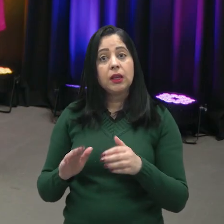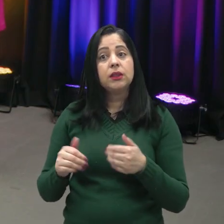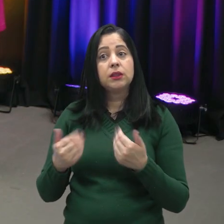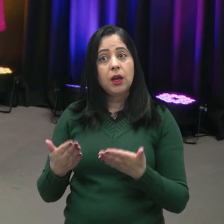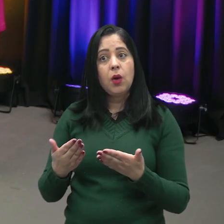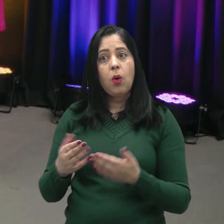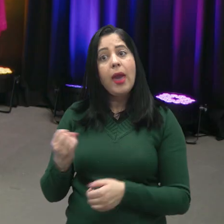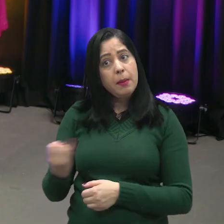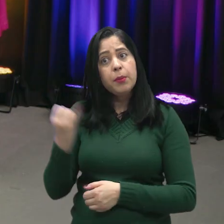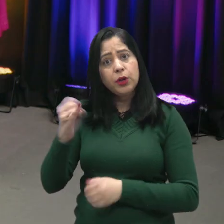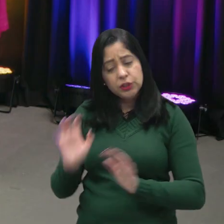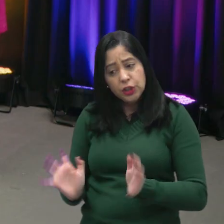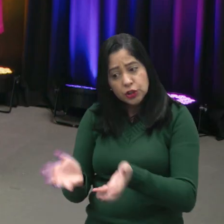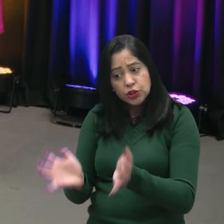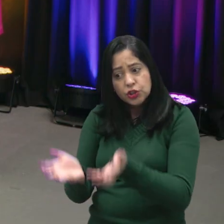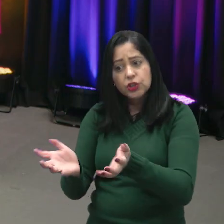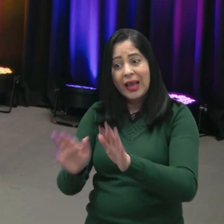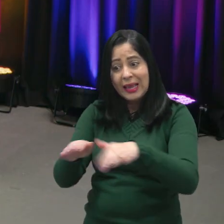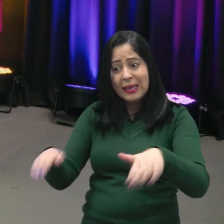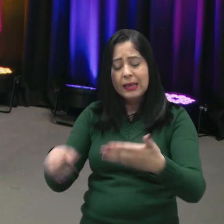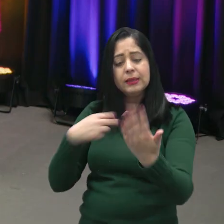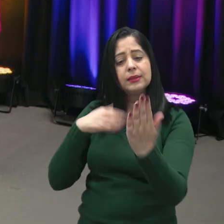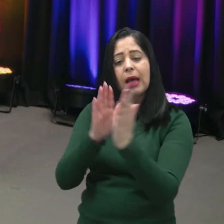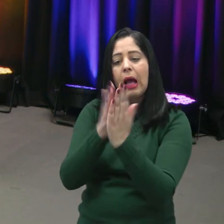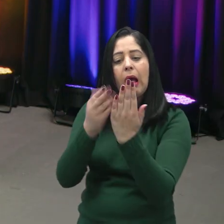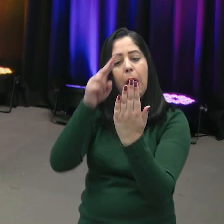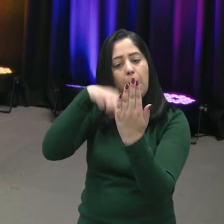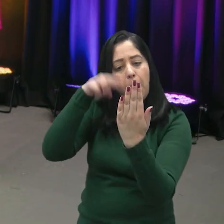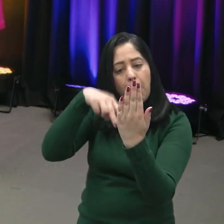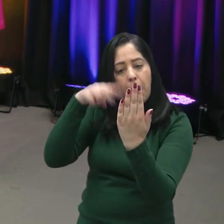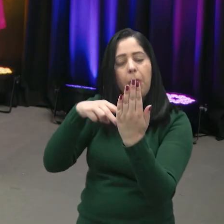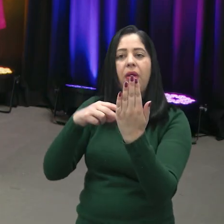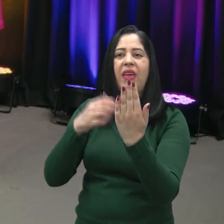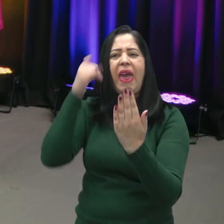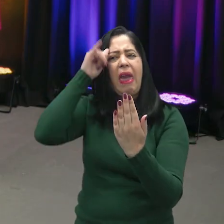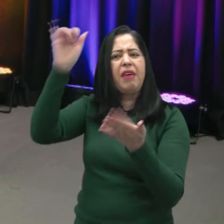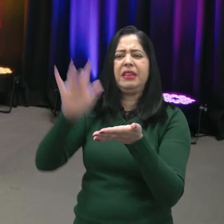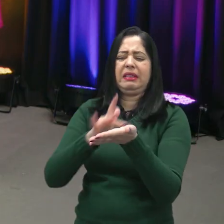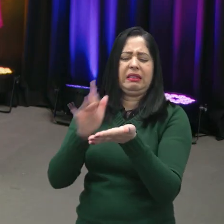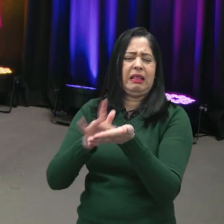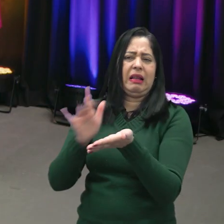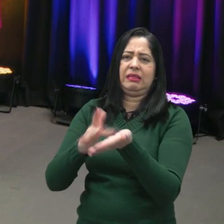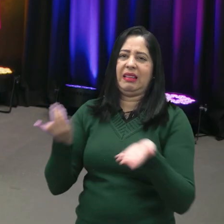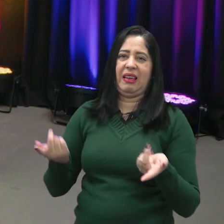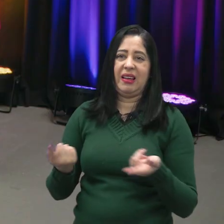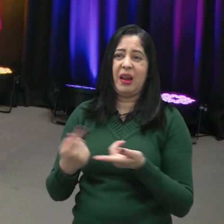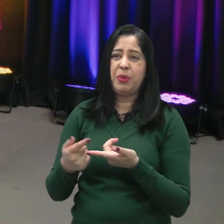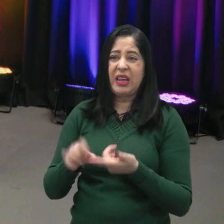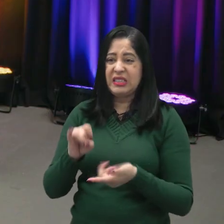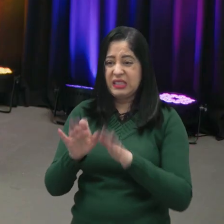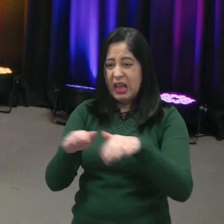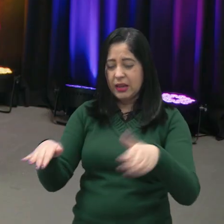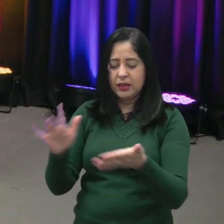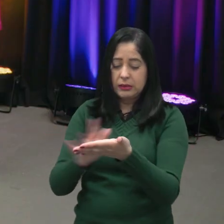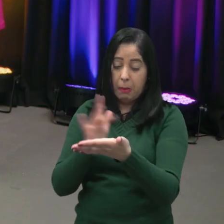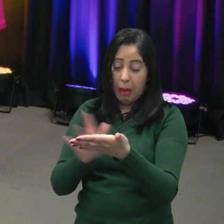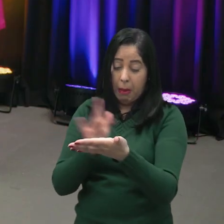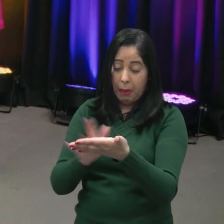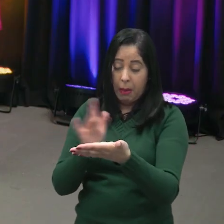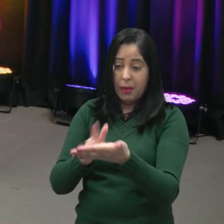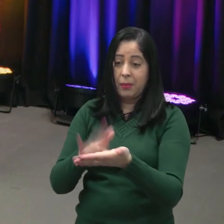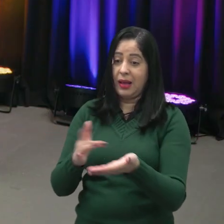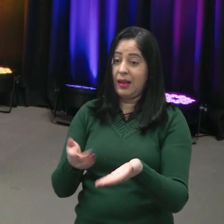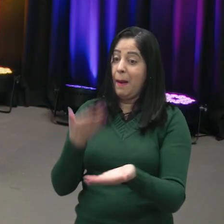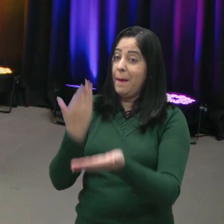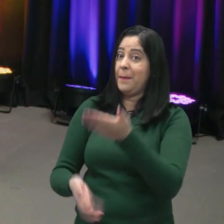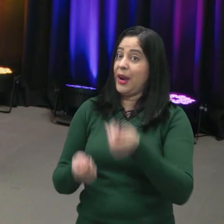sou muito mais adepta de estimular a criança a fazer isso, a ler um livro, né? Do que ficar nas telas, né? Porque acaba que muito tempo